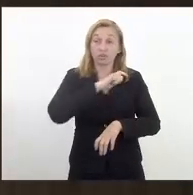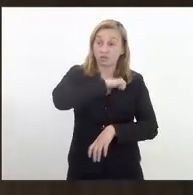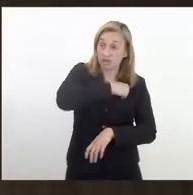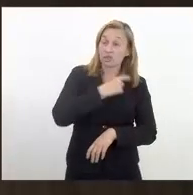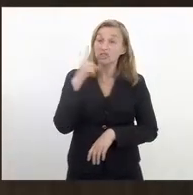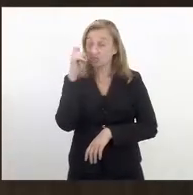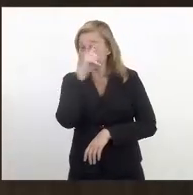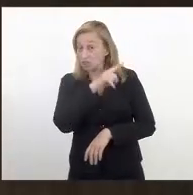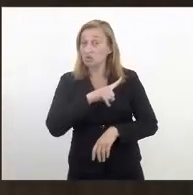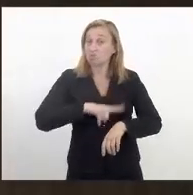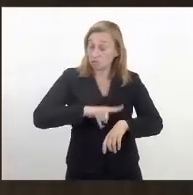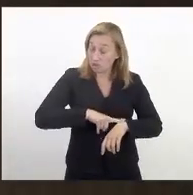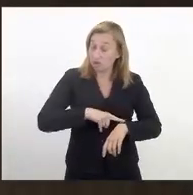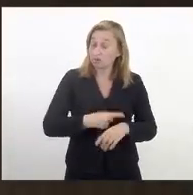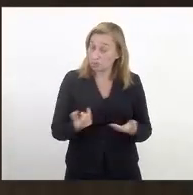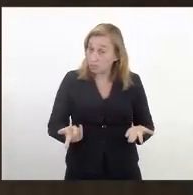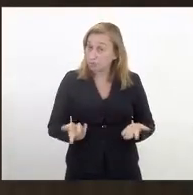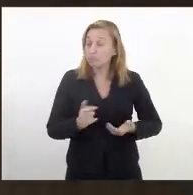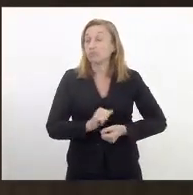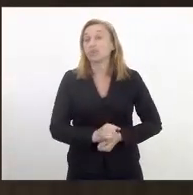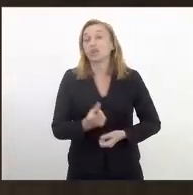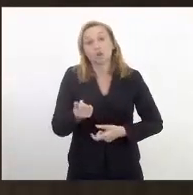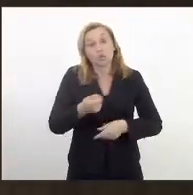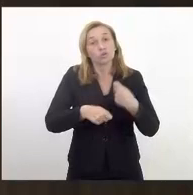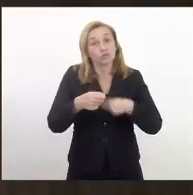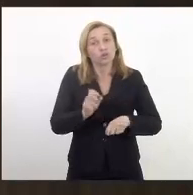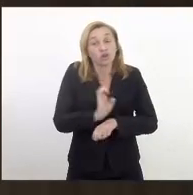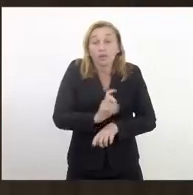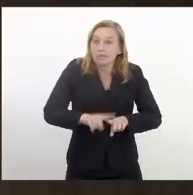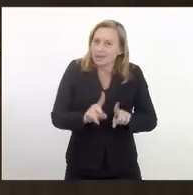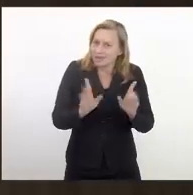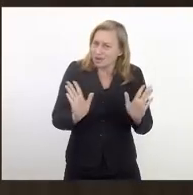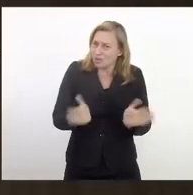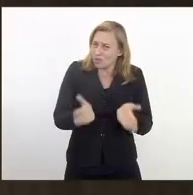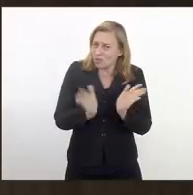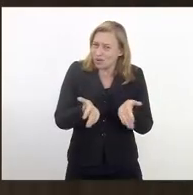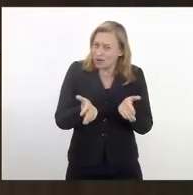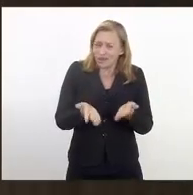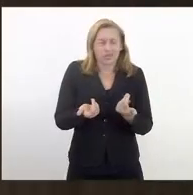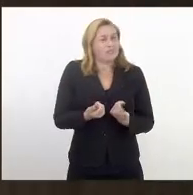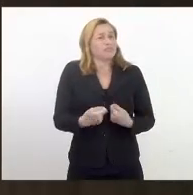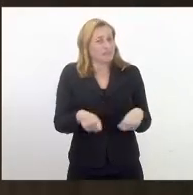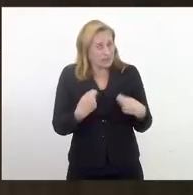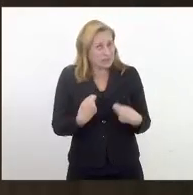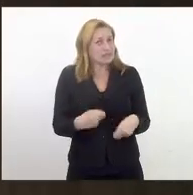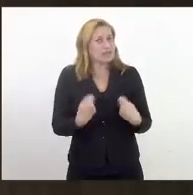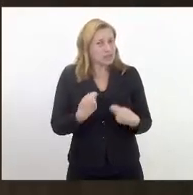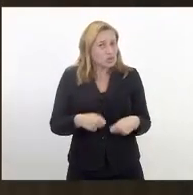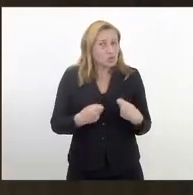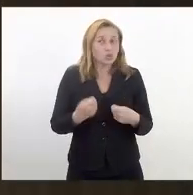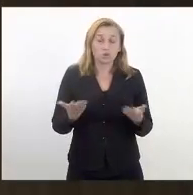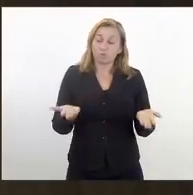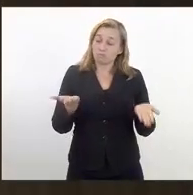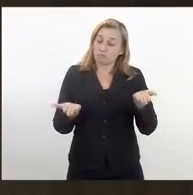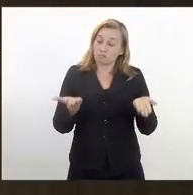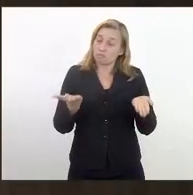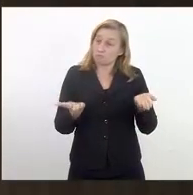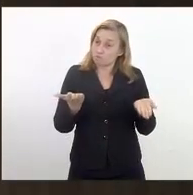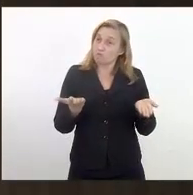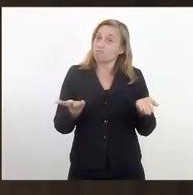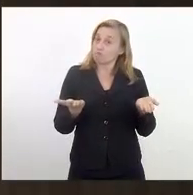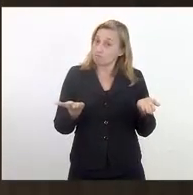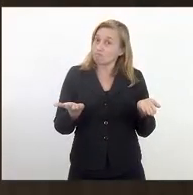circunstância difíceis críticas até da economia do Estado agora é preciso equilíbrio da